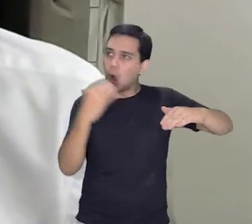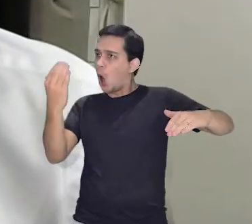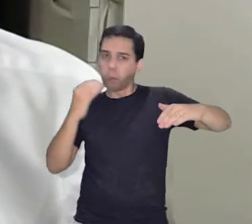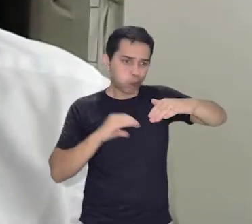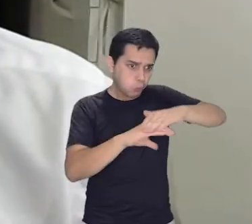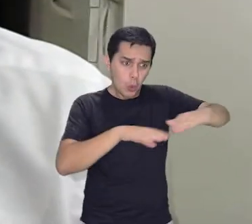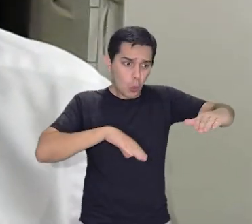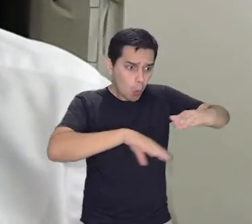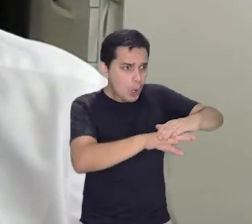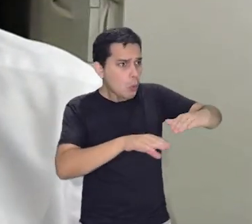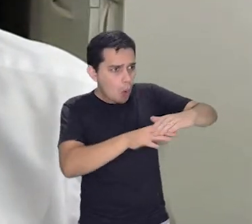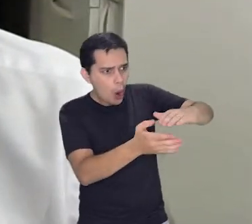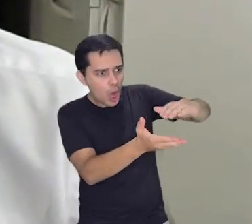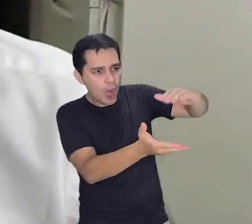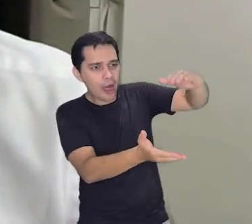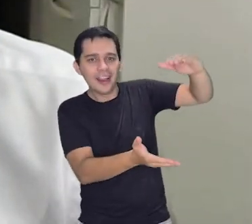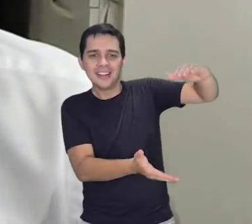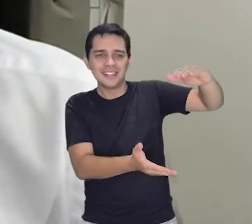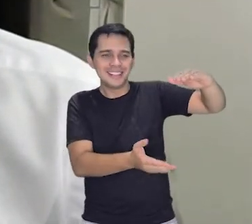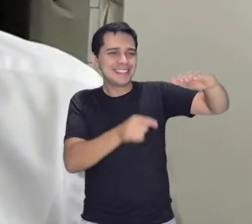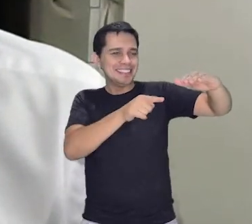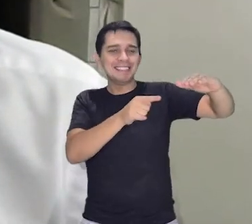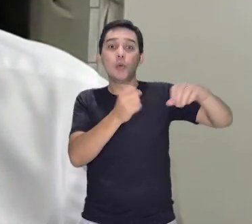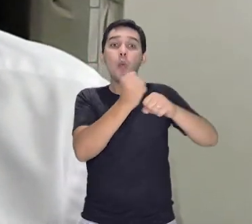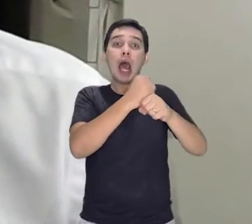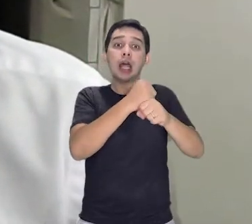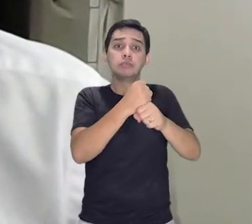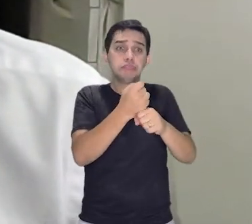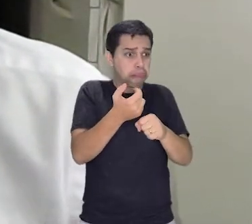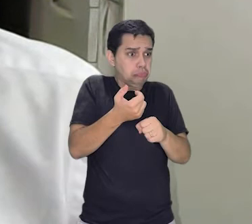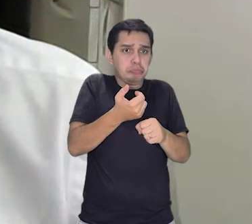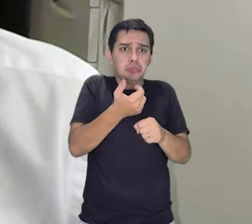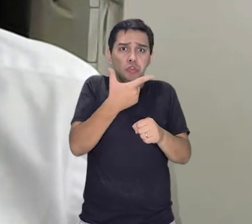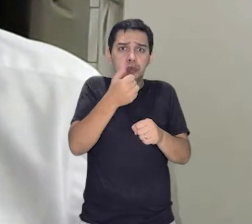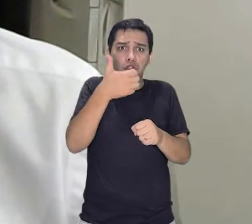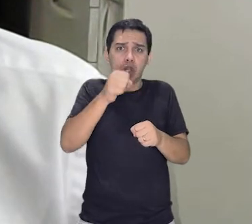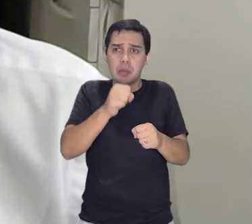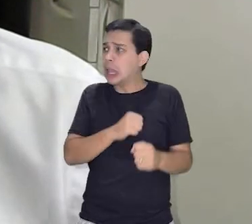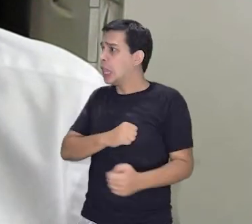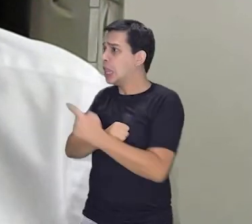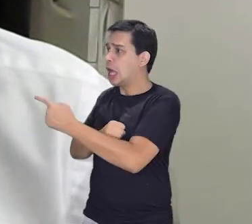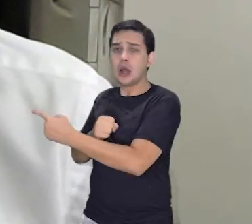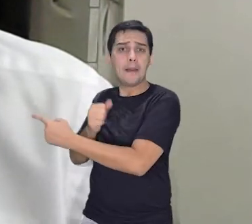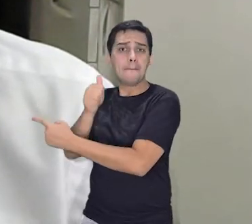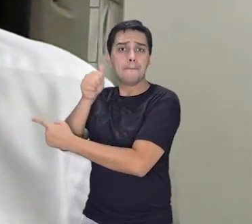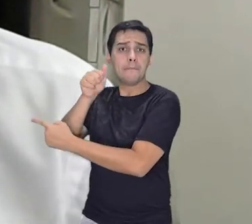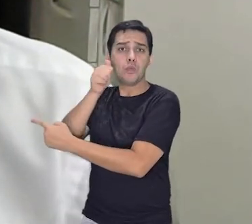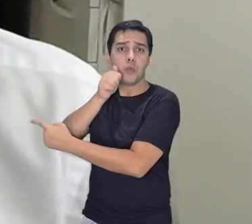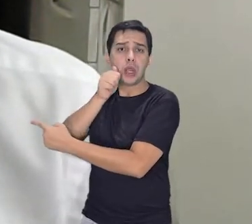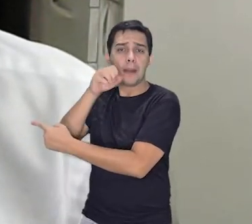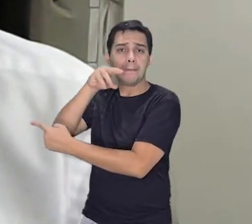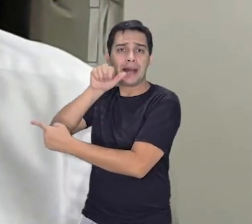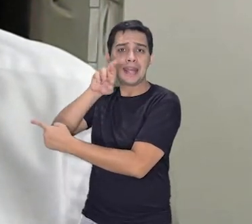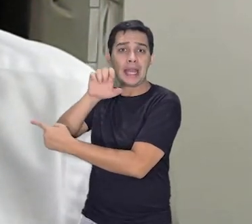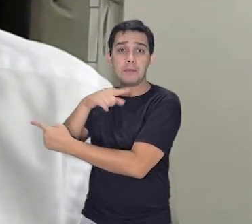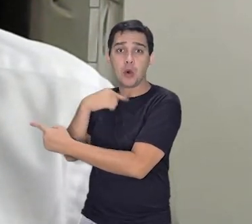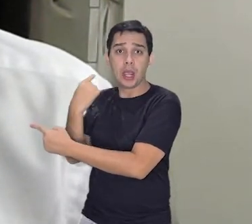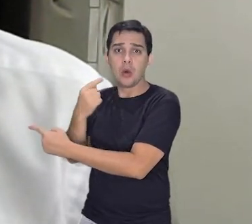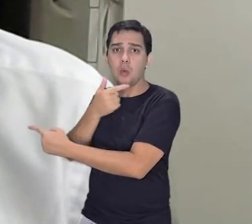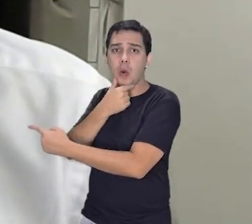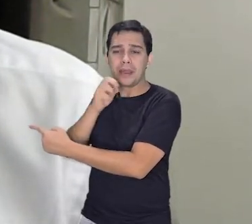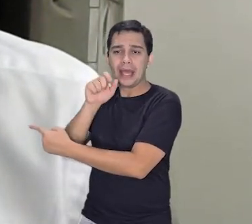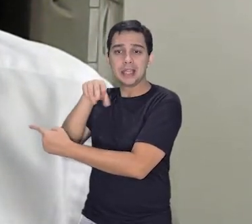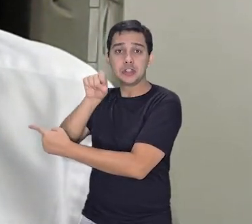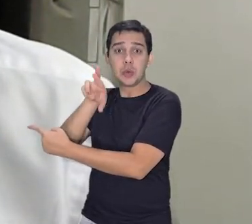no ano dos homicídios relacionados a Marielle Franco e Anderson Gomes. Por isso que existe uma correlação entre esses